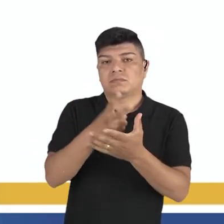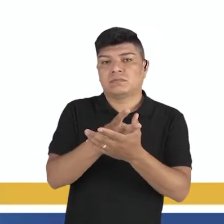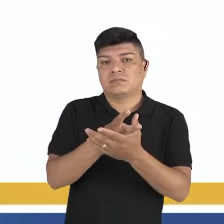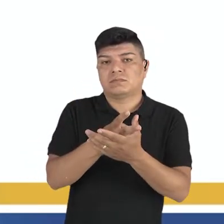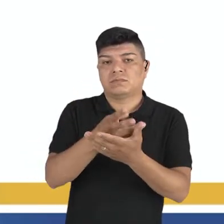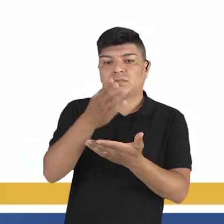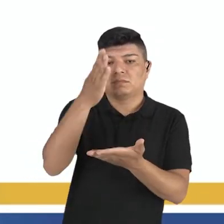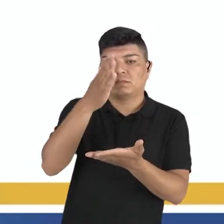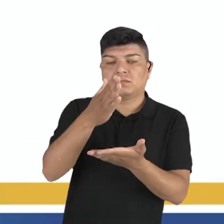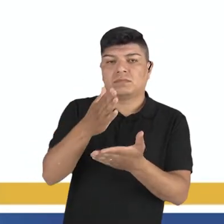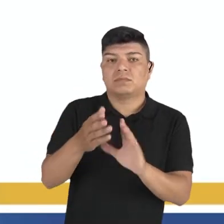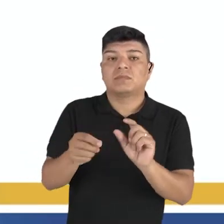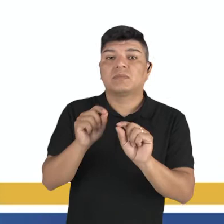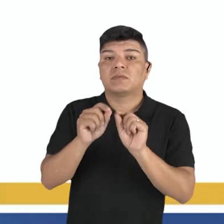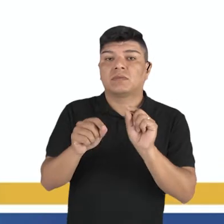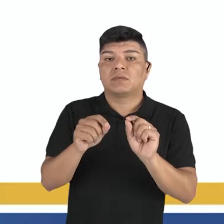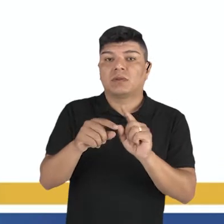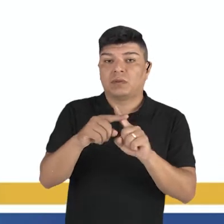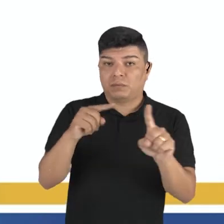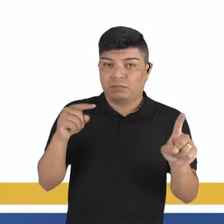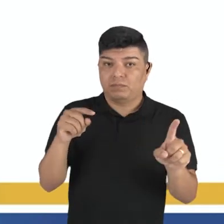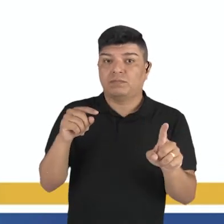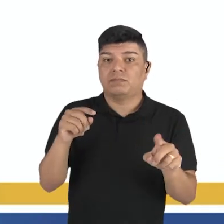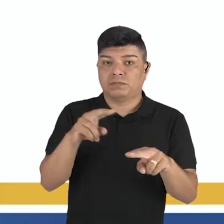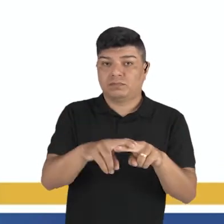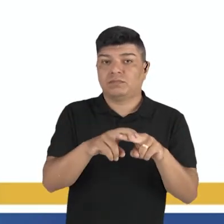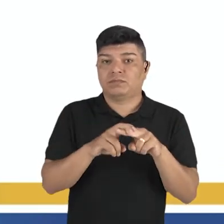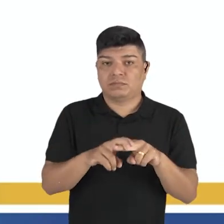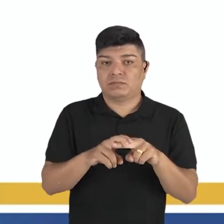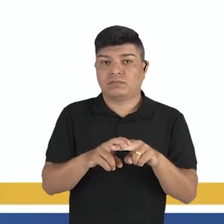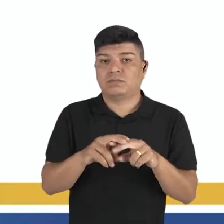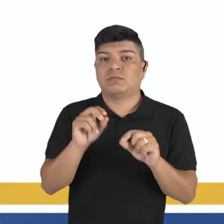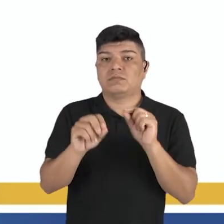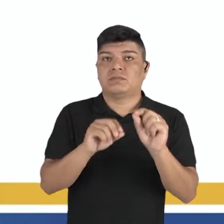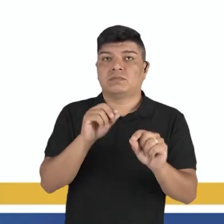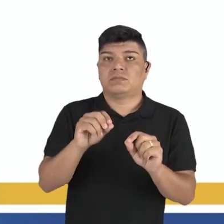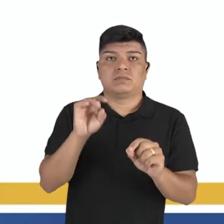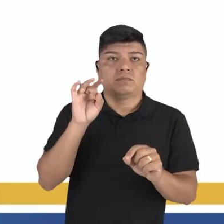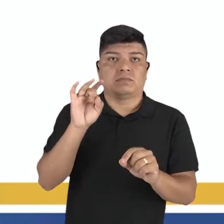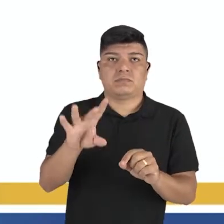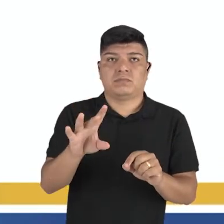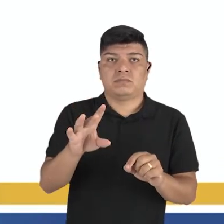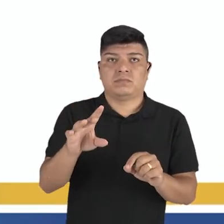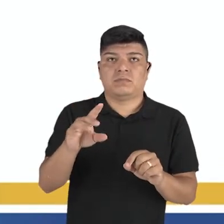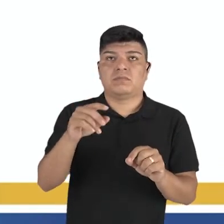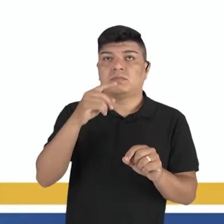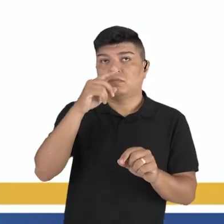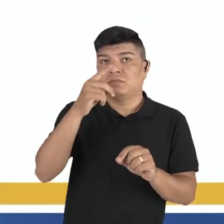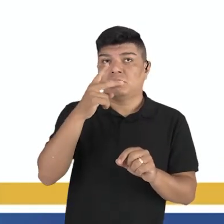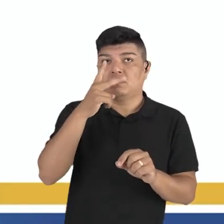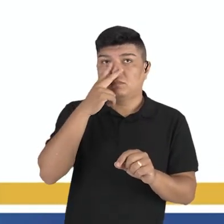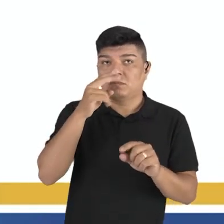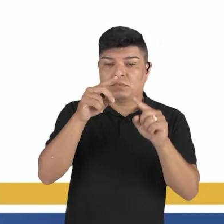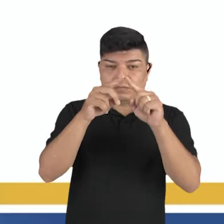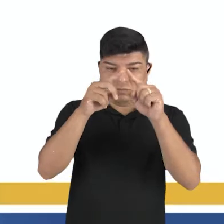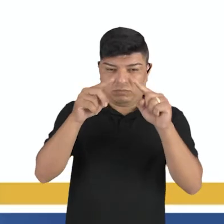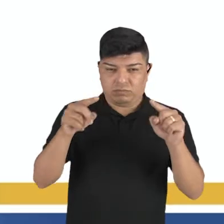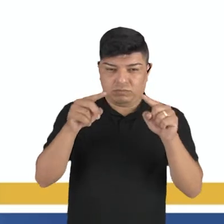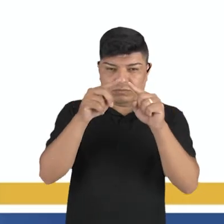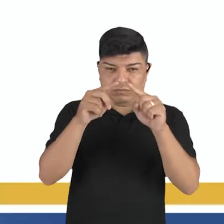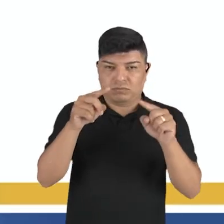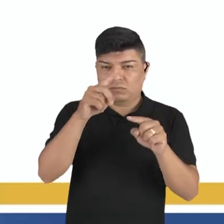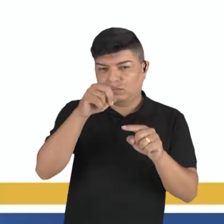as duas letras que eu vou indicar. E esse vértice, quando ele vem só com esse acentozinho aí em cima, com esse chapeuzinho, estão